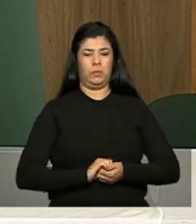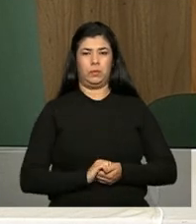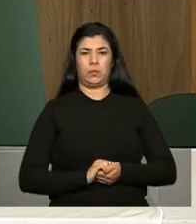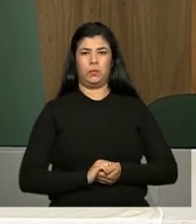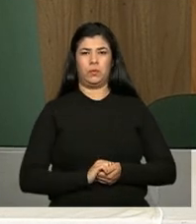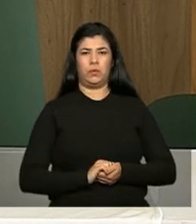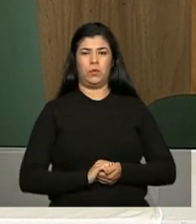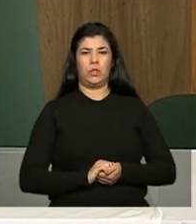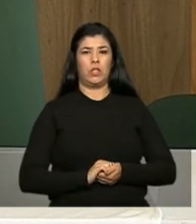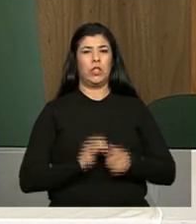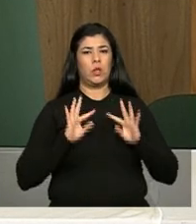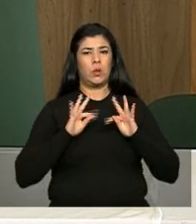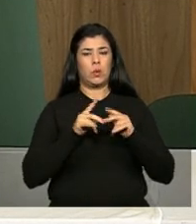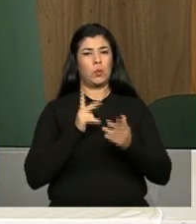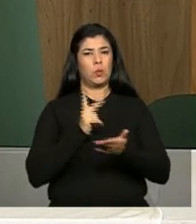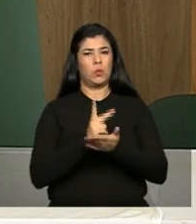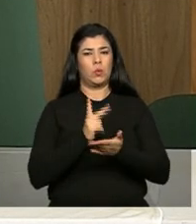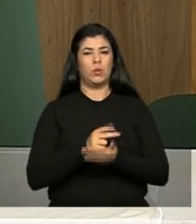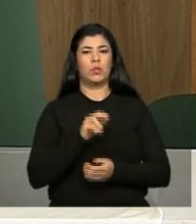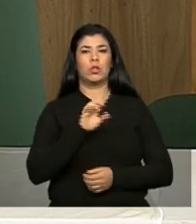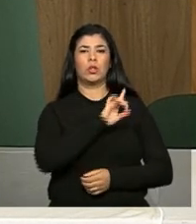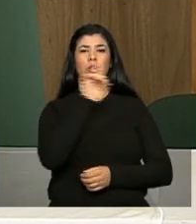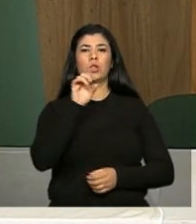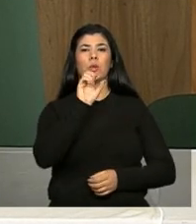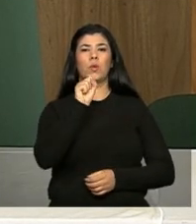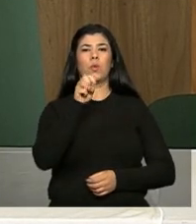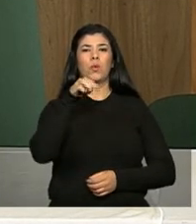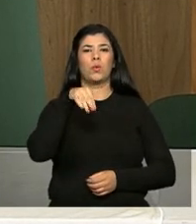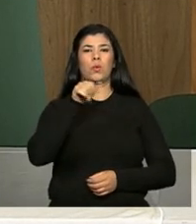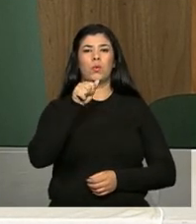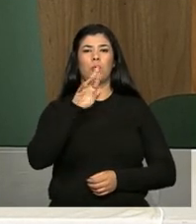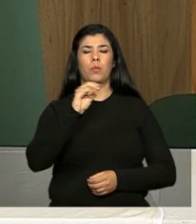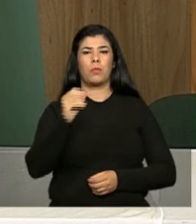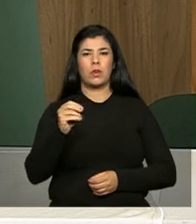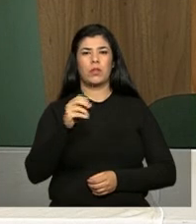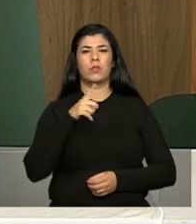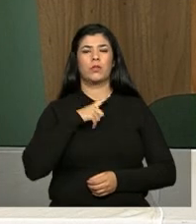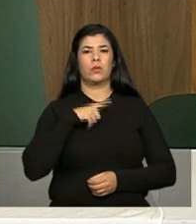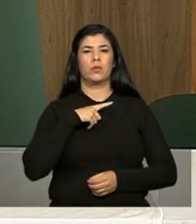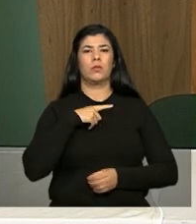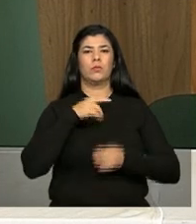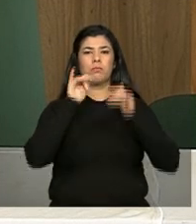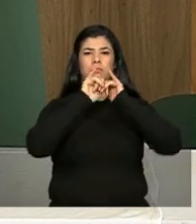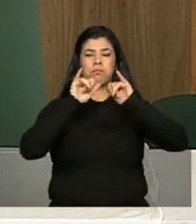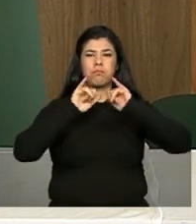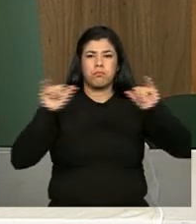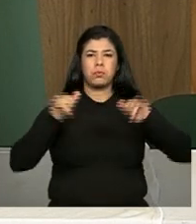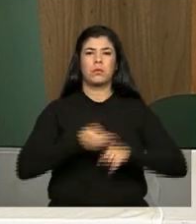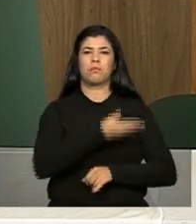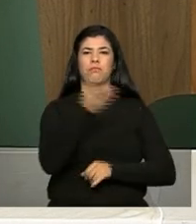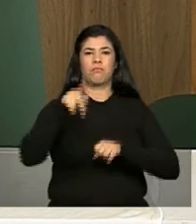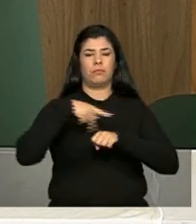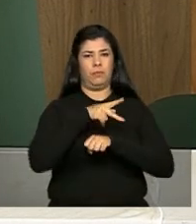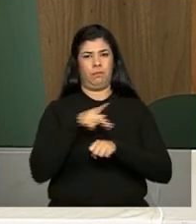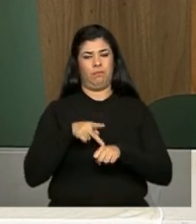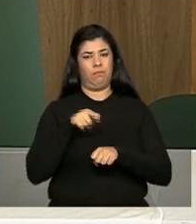ó e todo o 8 de março ela faz um pronunciamento à nação esse ano não foi diferente